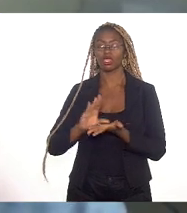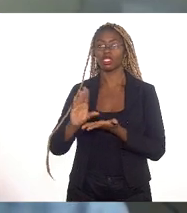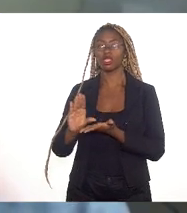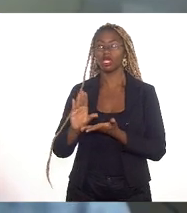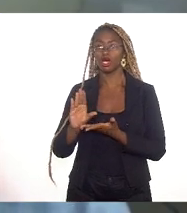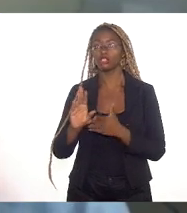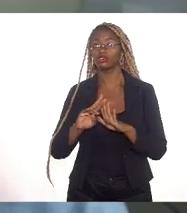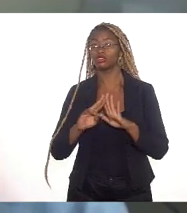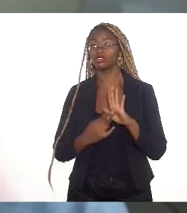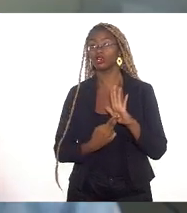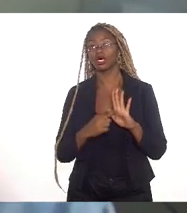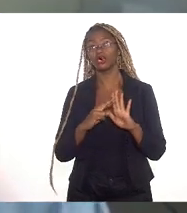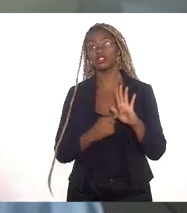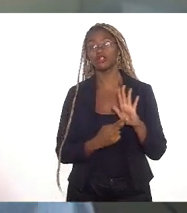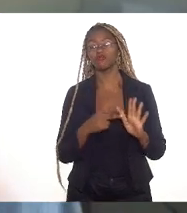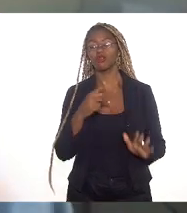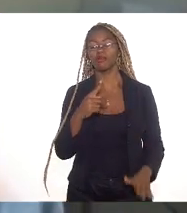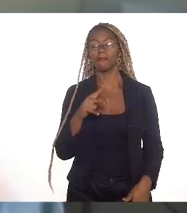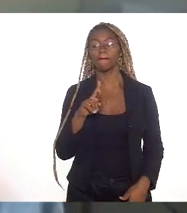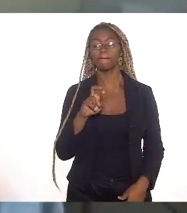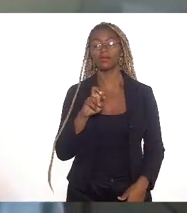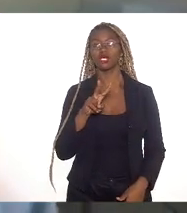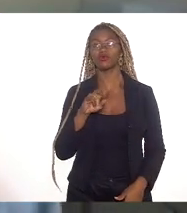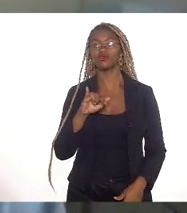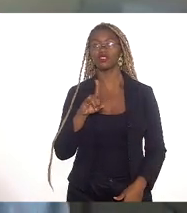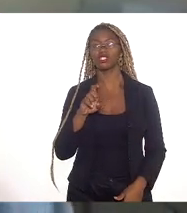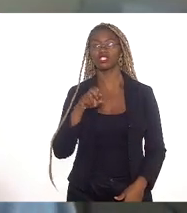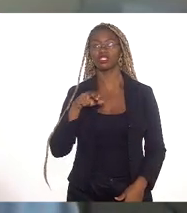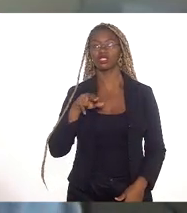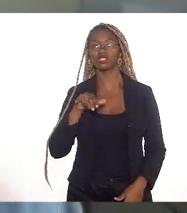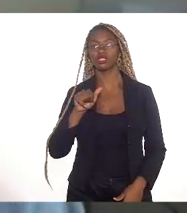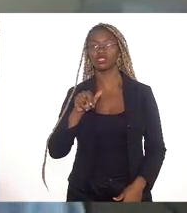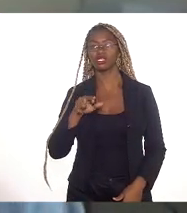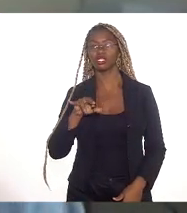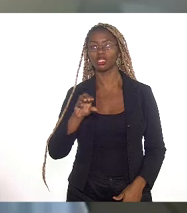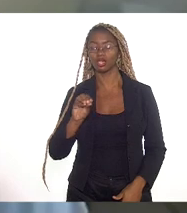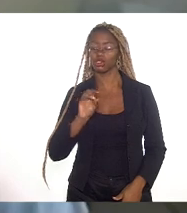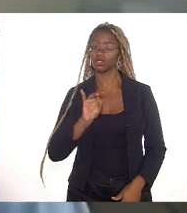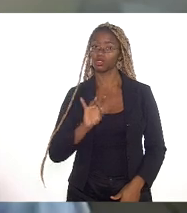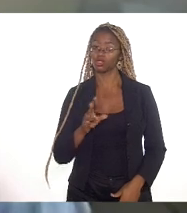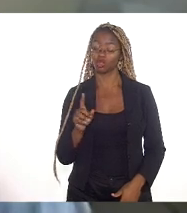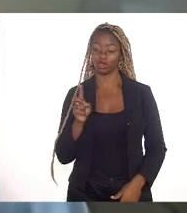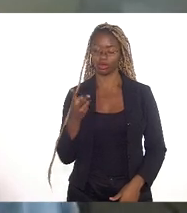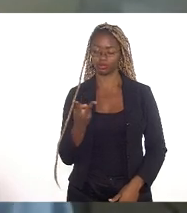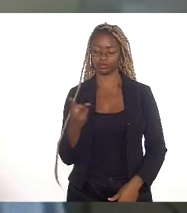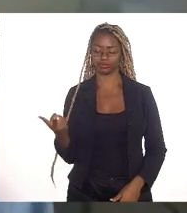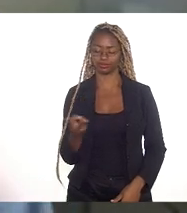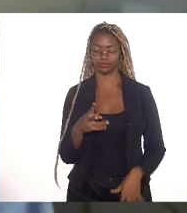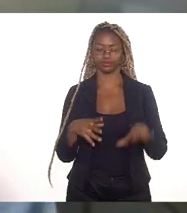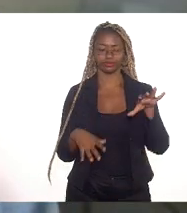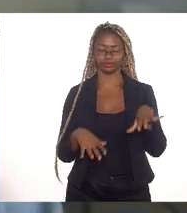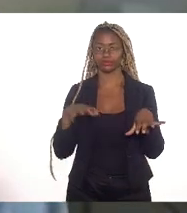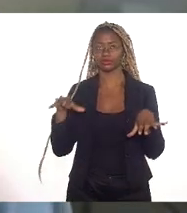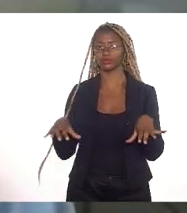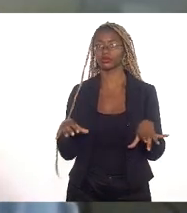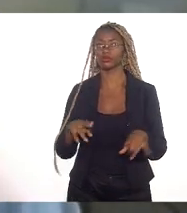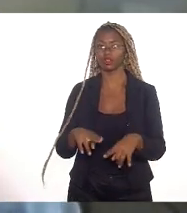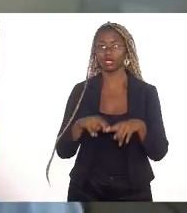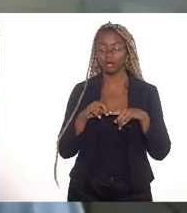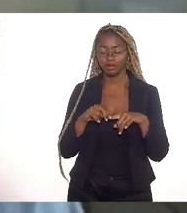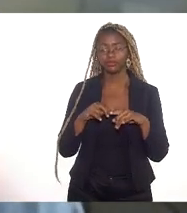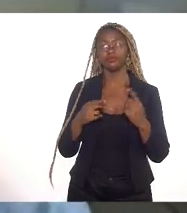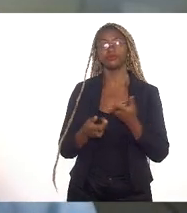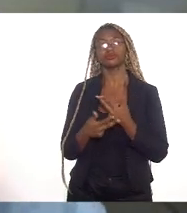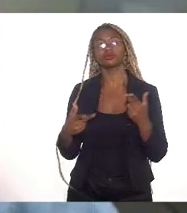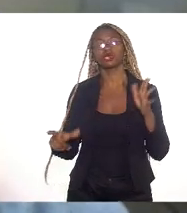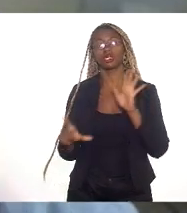regime previdenciário. Só e somente nessas duas áreas, porque são os dispositivos legais